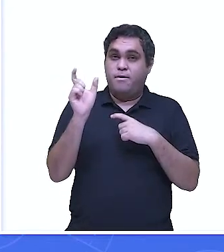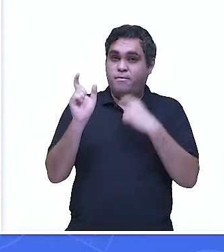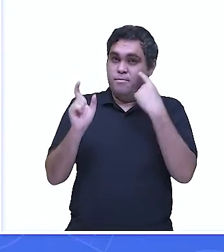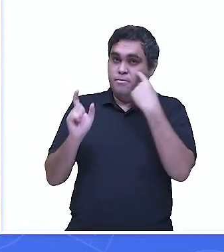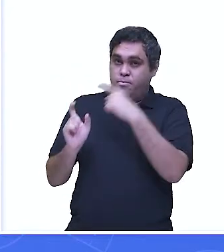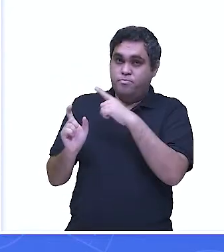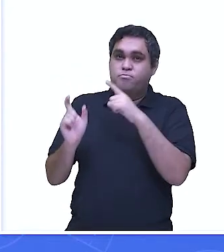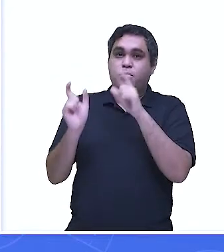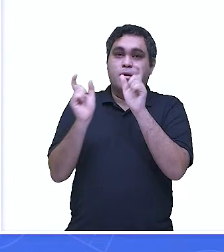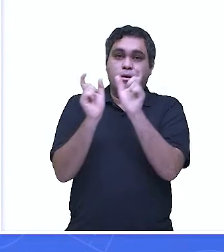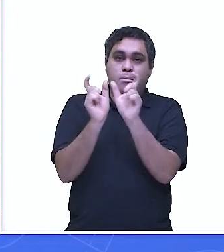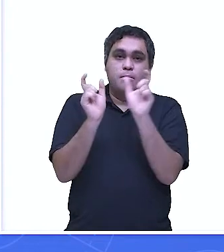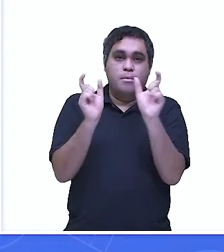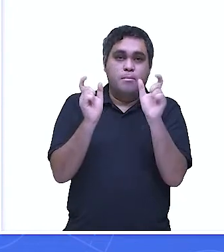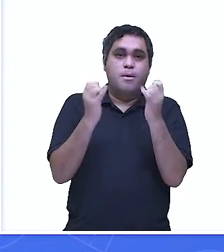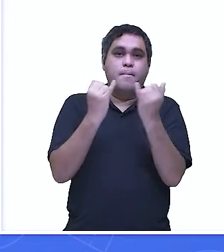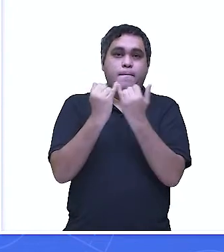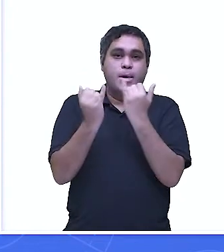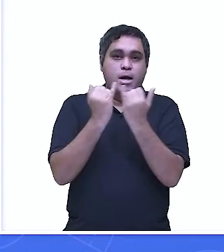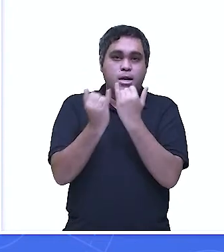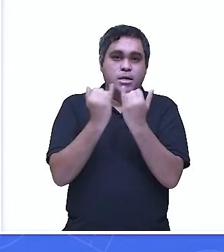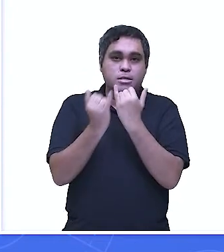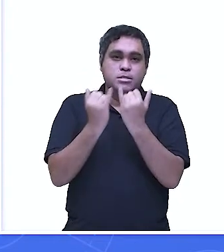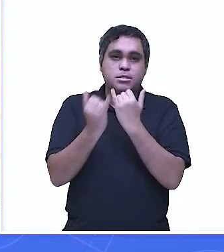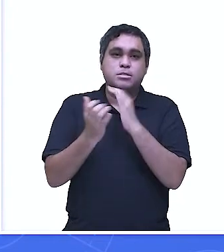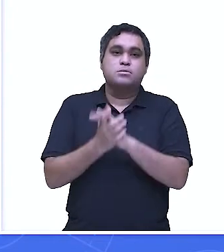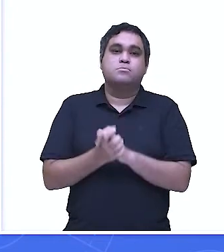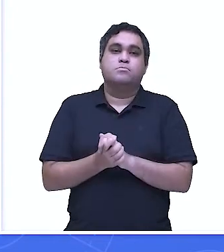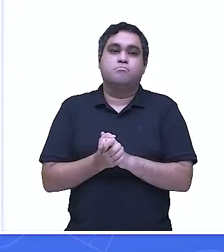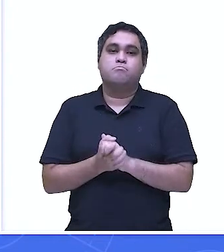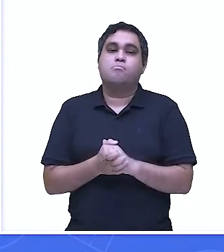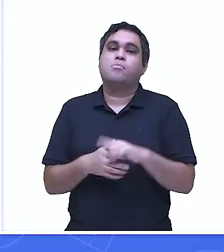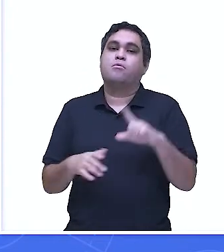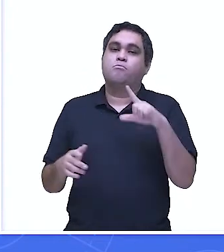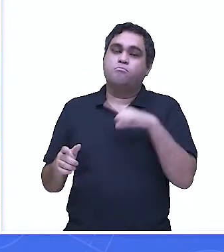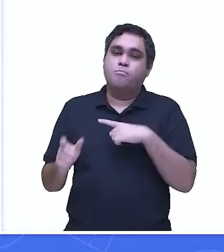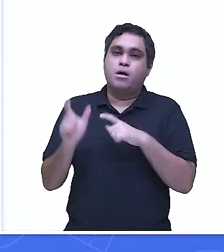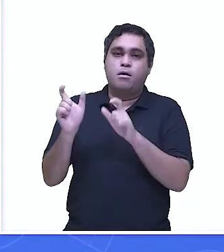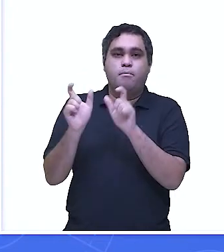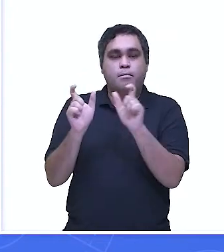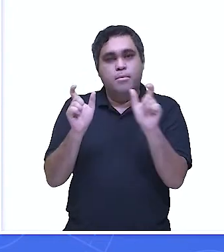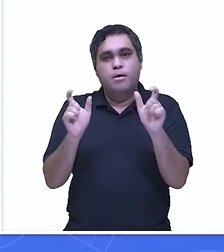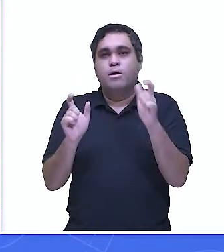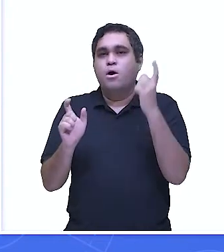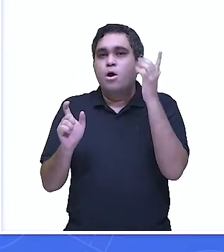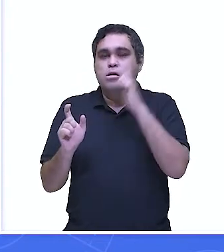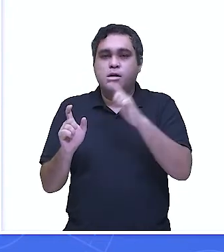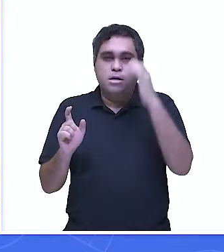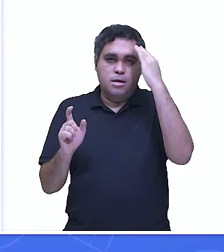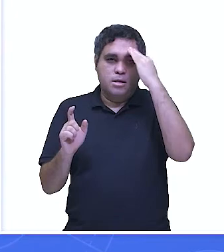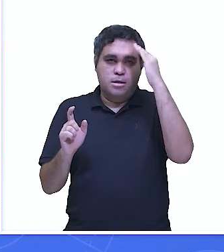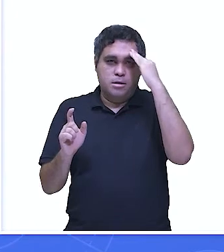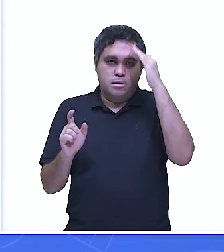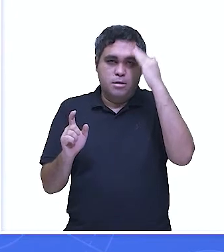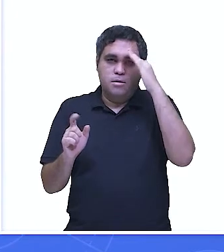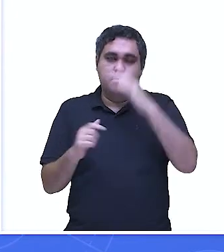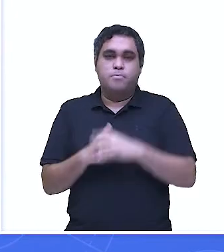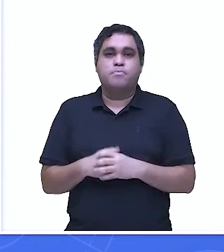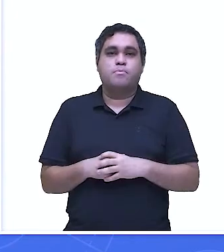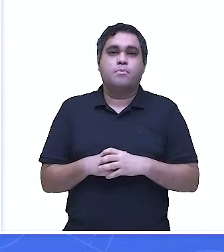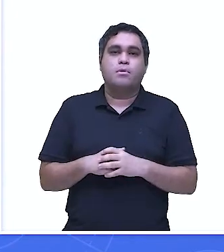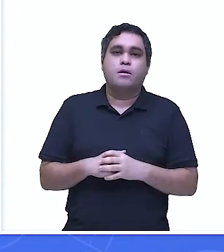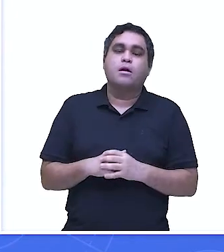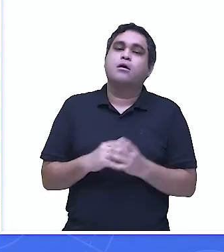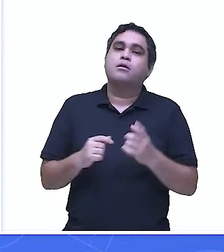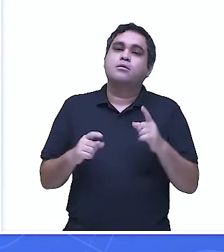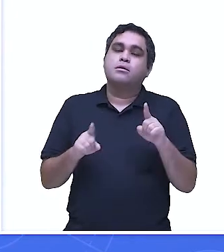cognatas, né? A palavra Asian Mammals são palavras cognatas, se você consegue compreender do que se trata,